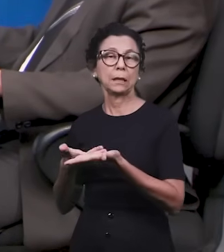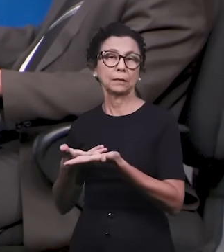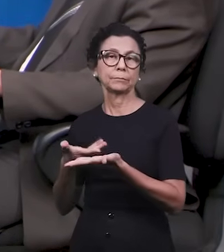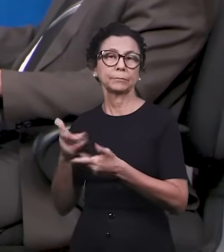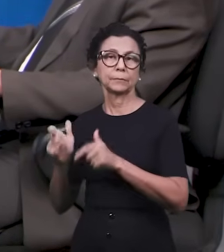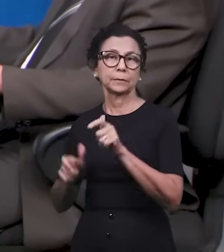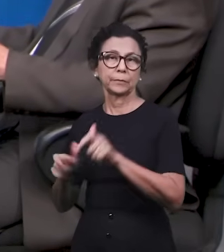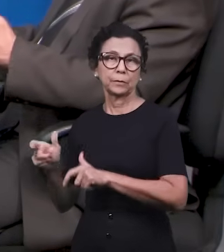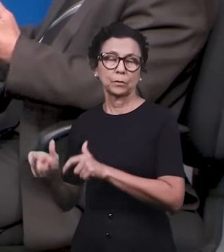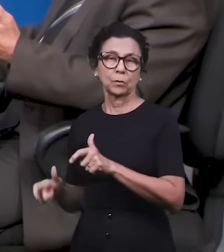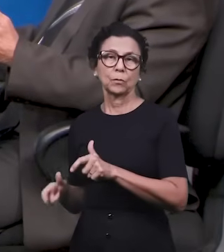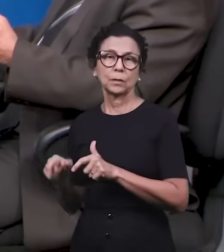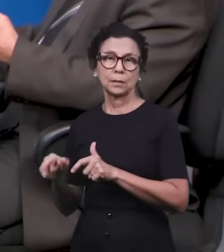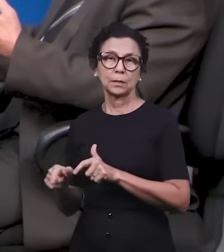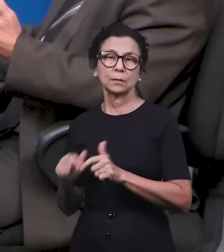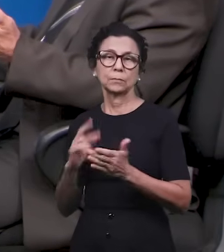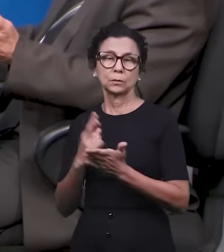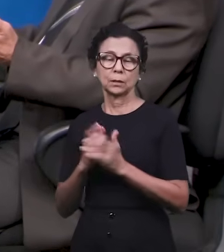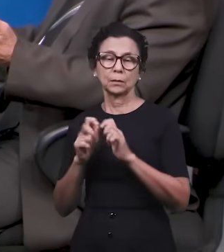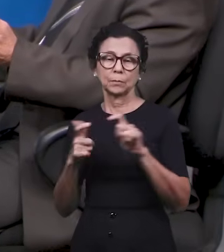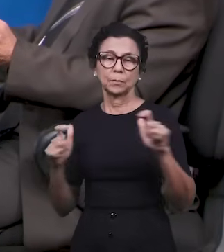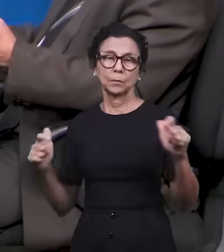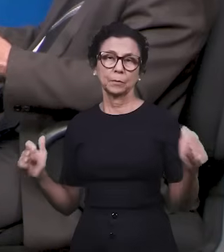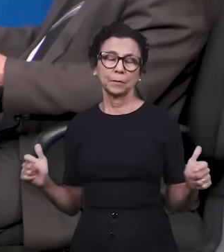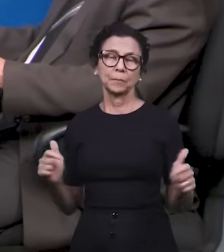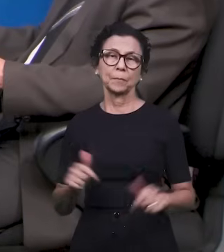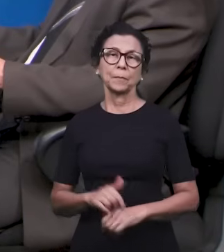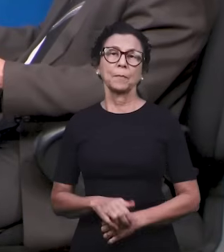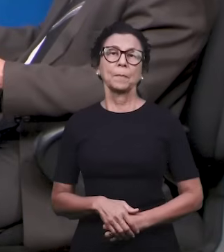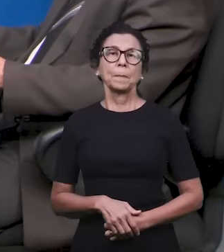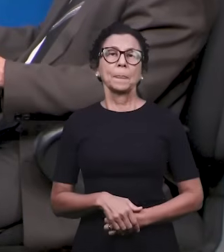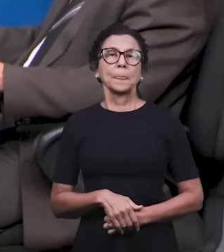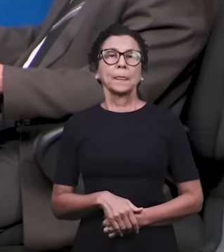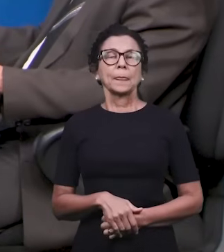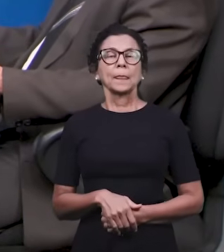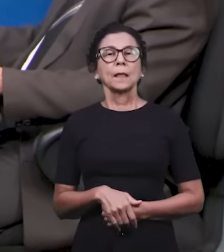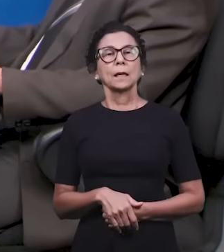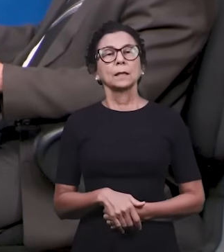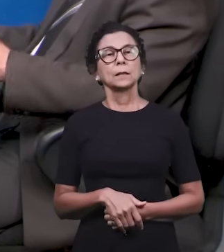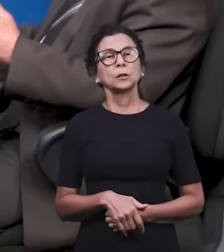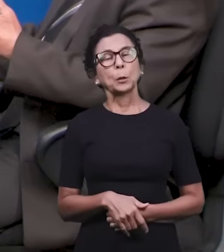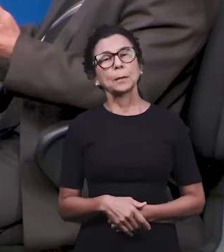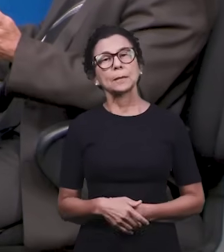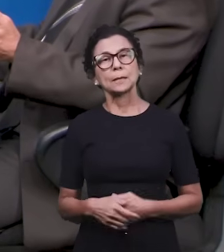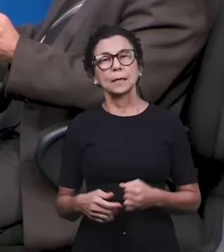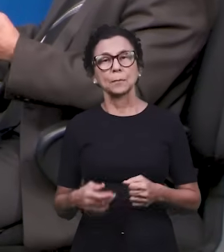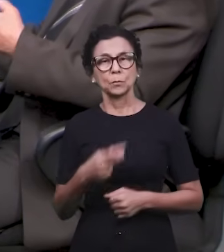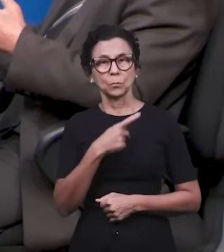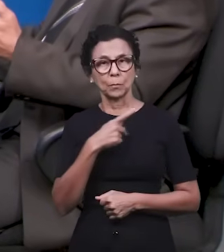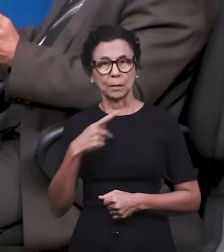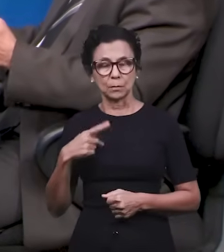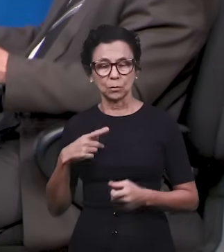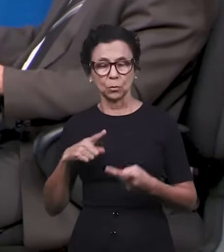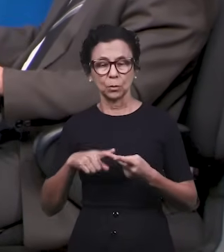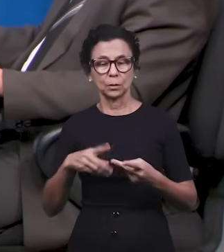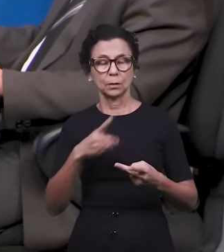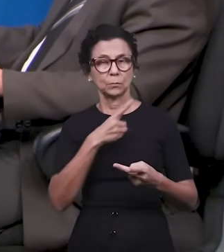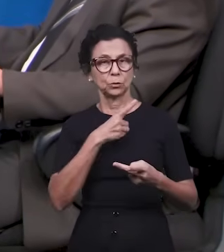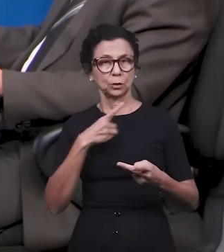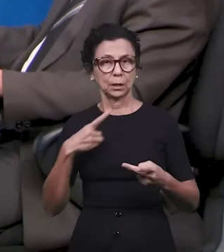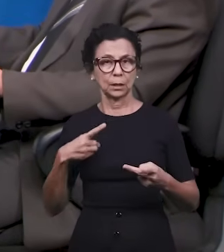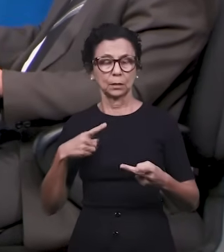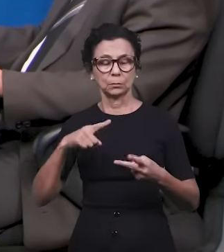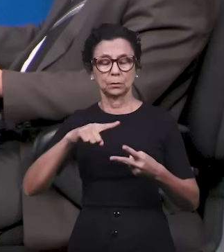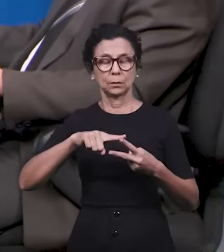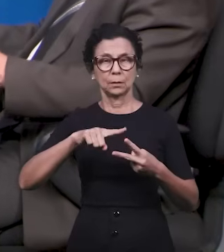que não existe, na verdade, dois serviços, né, que é o serviço do ministério Isso. e o serviço do diaconato. Então, o serviço